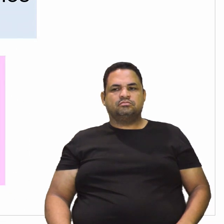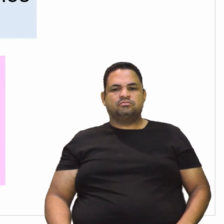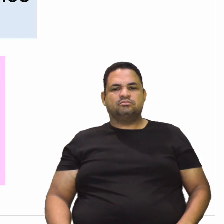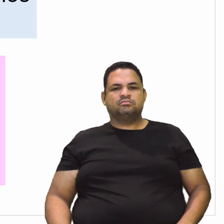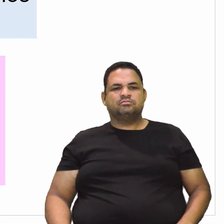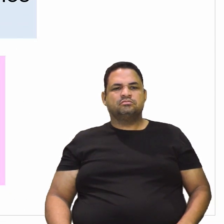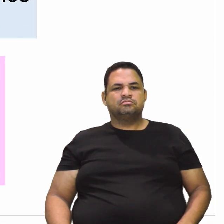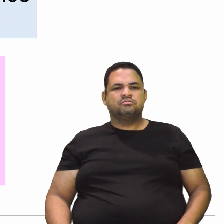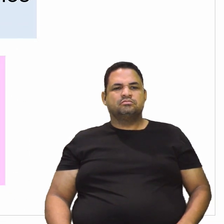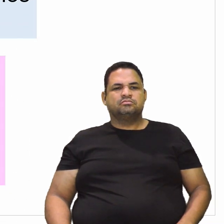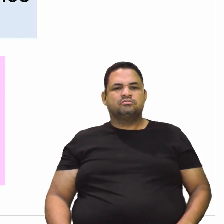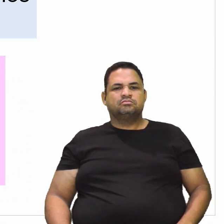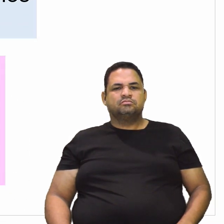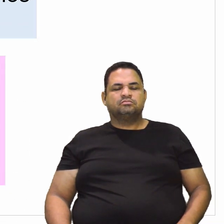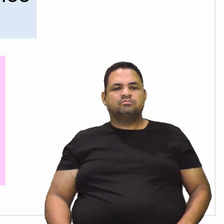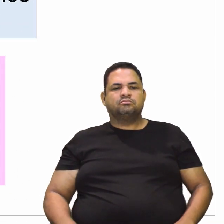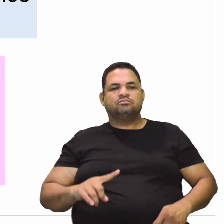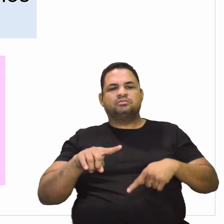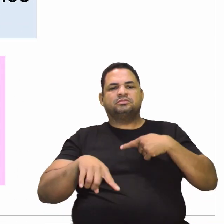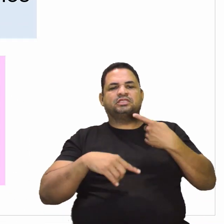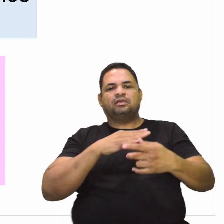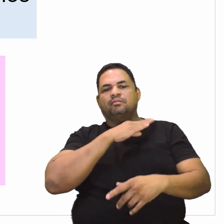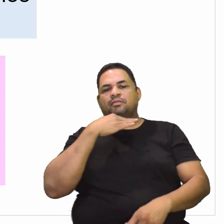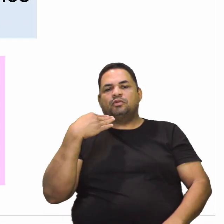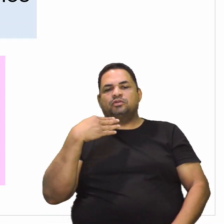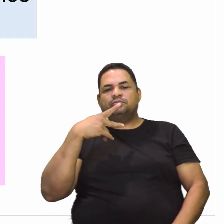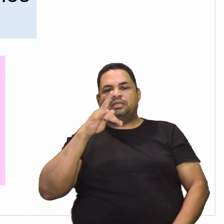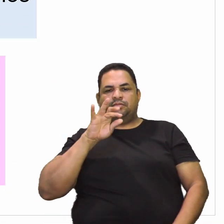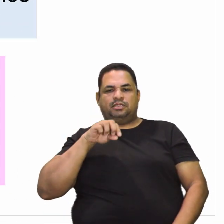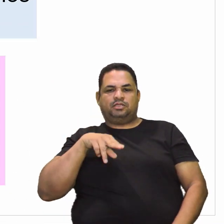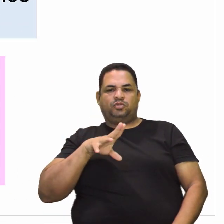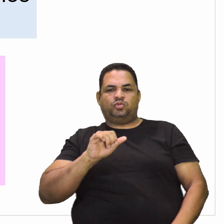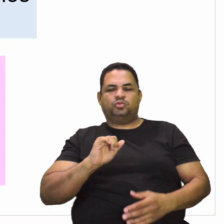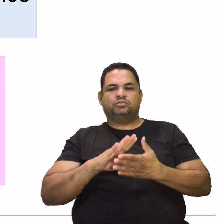Olha lá. Após a morte de Pepino,